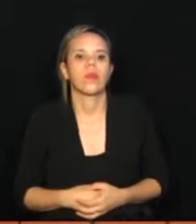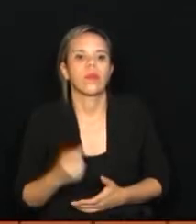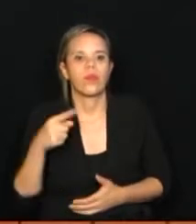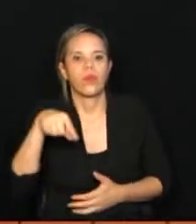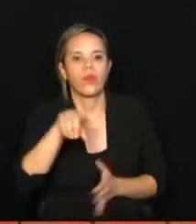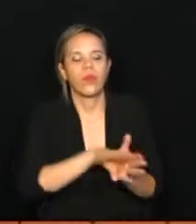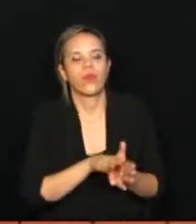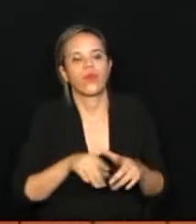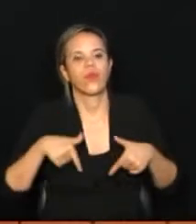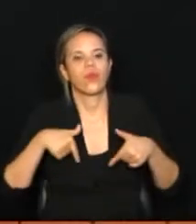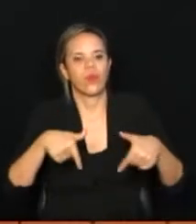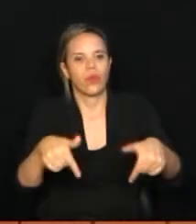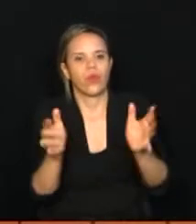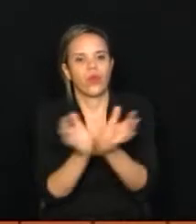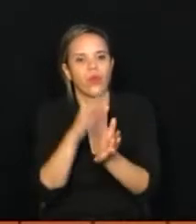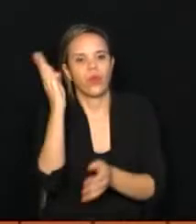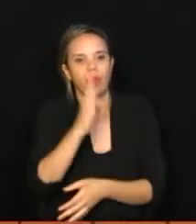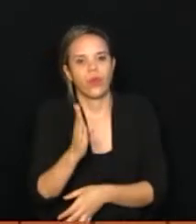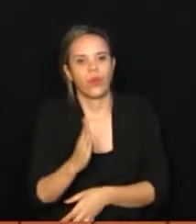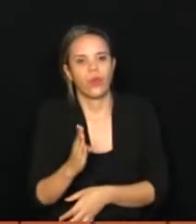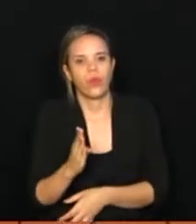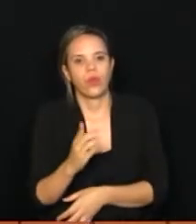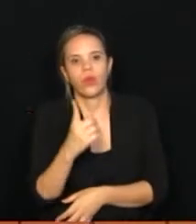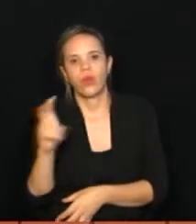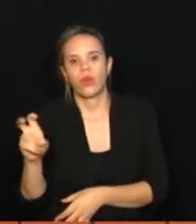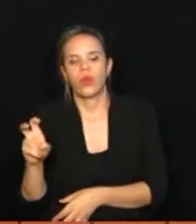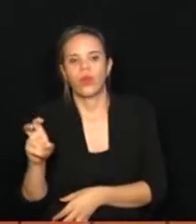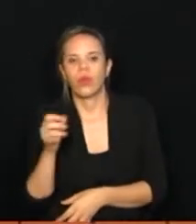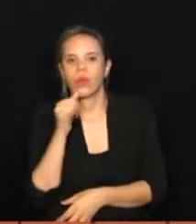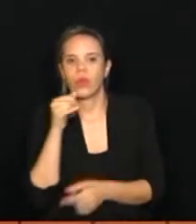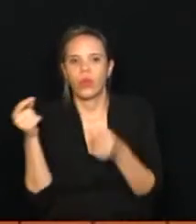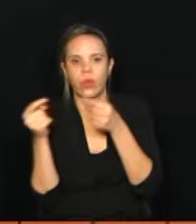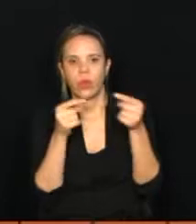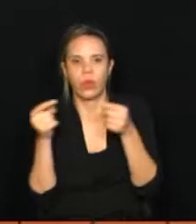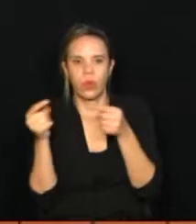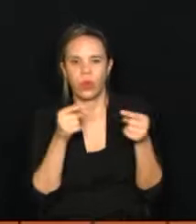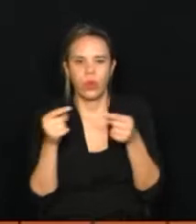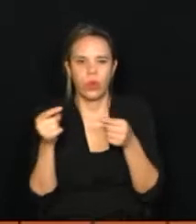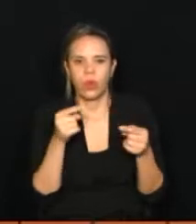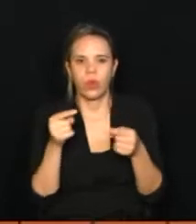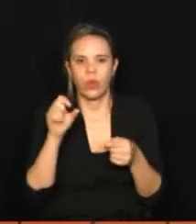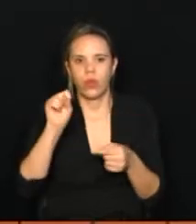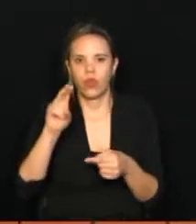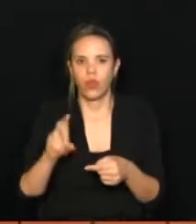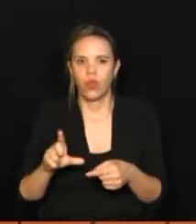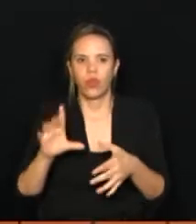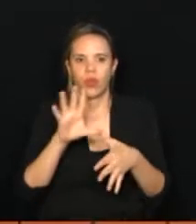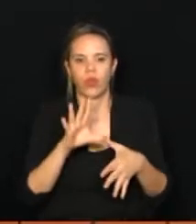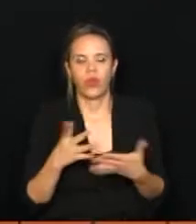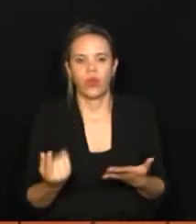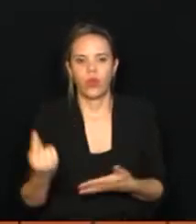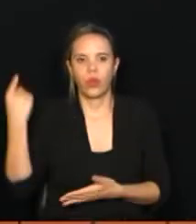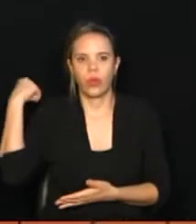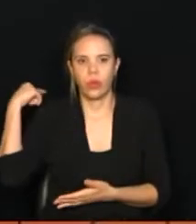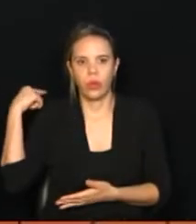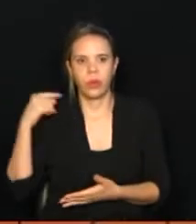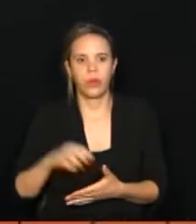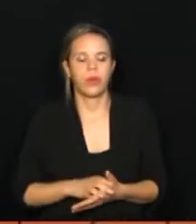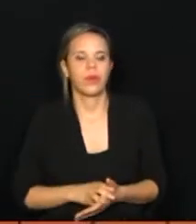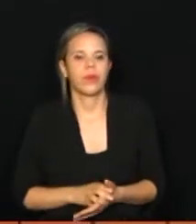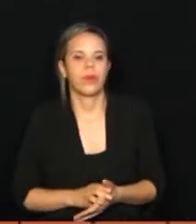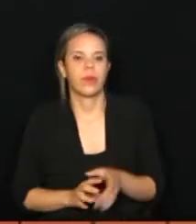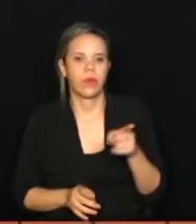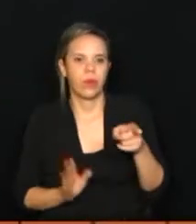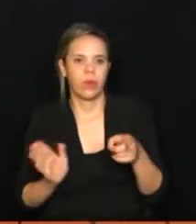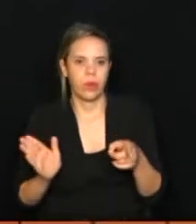chegou a atuar pela Seleção Brasileira Sub-15, inclusive disputando um sul-americano. Naquela época, você